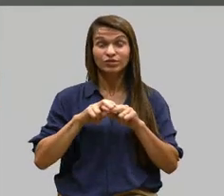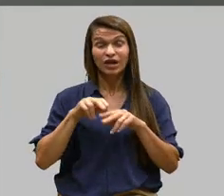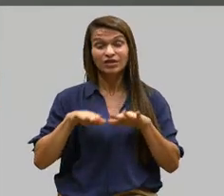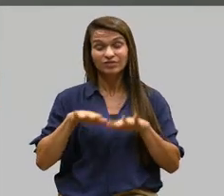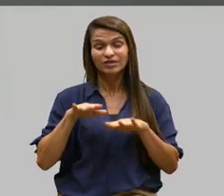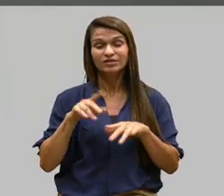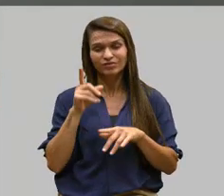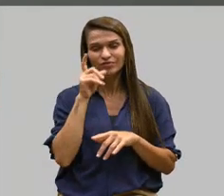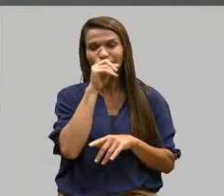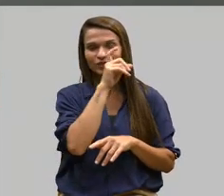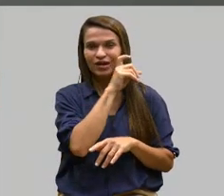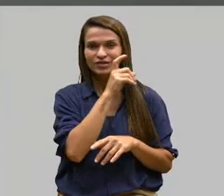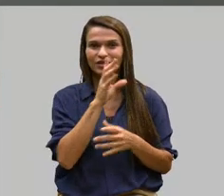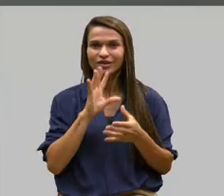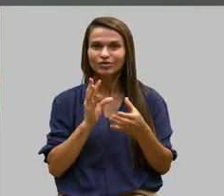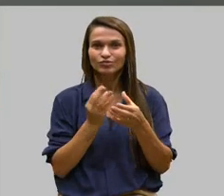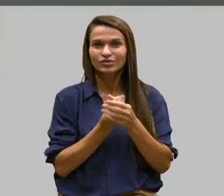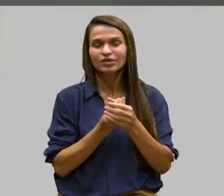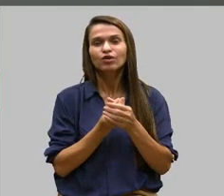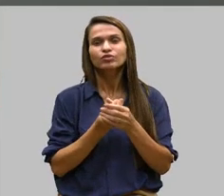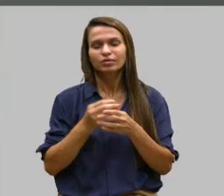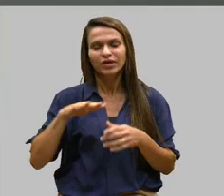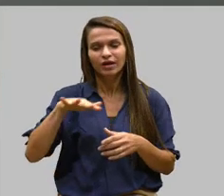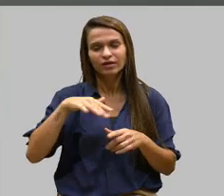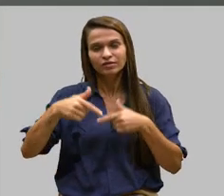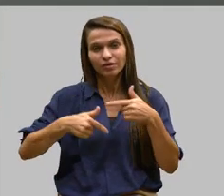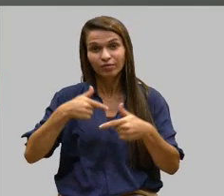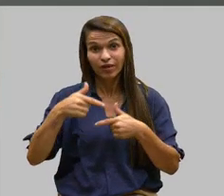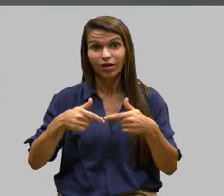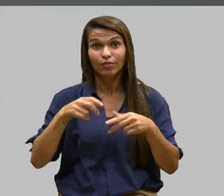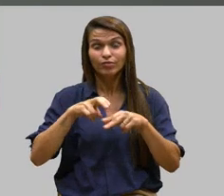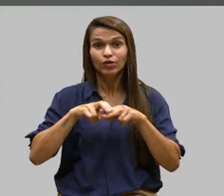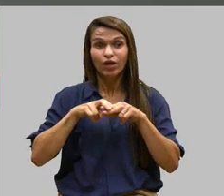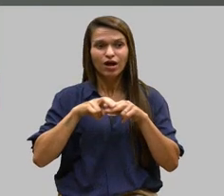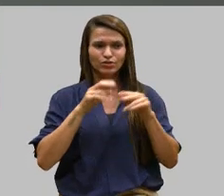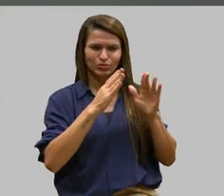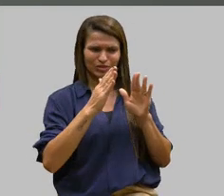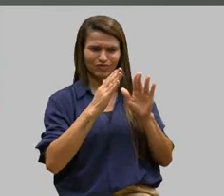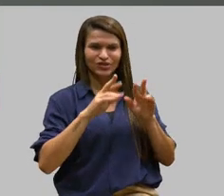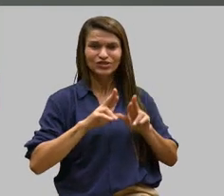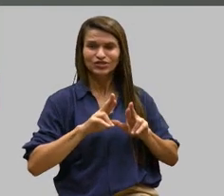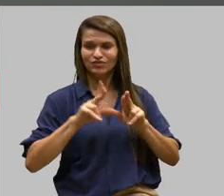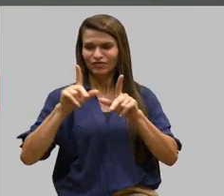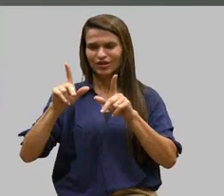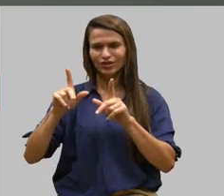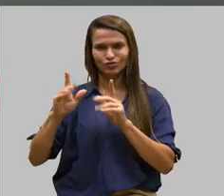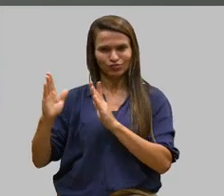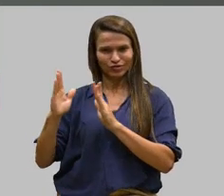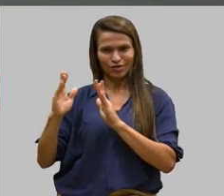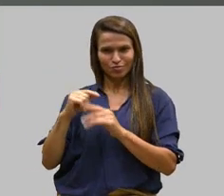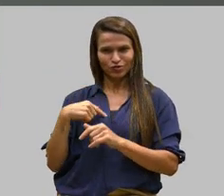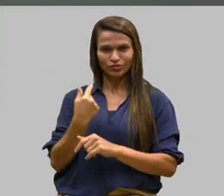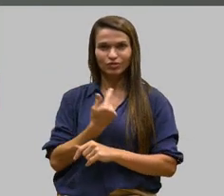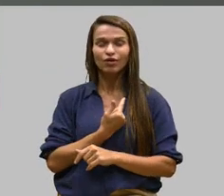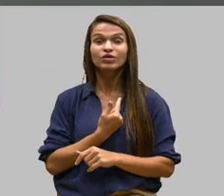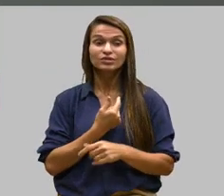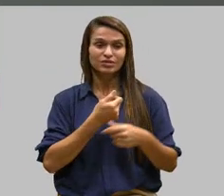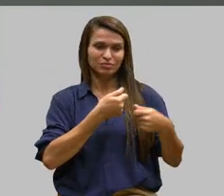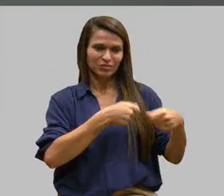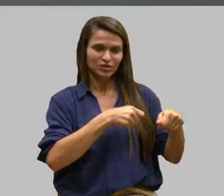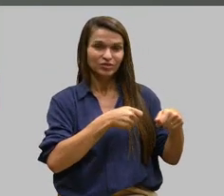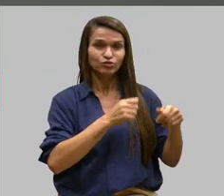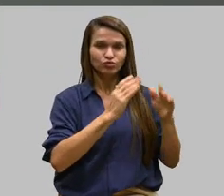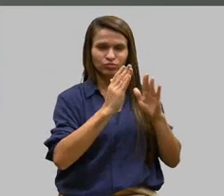da educação por exemplo no mercado de trabalho porque o tempo deles não é o tempo nosso eles dependem de um tempo maior